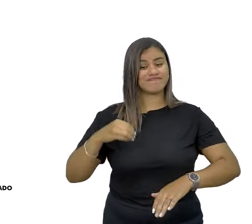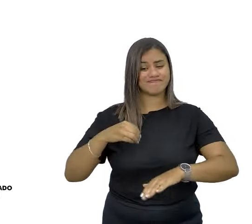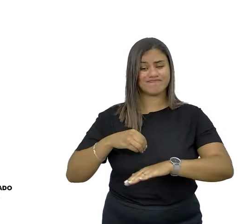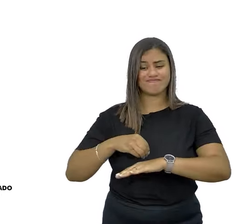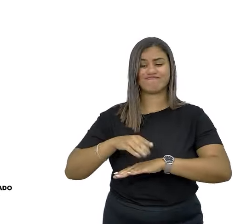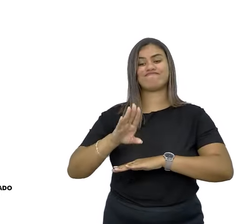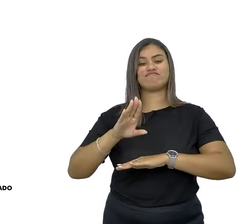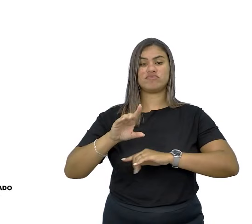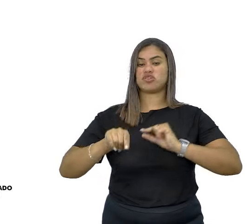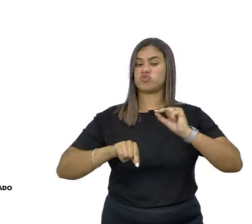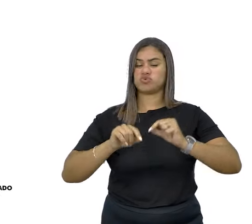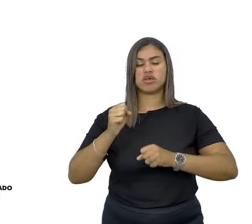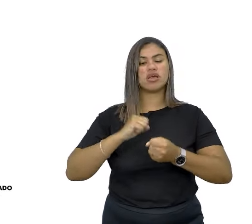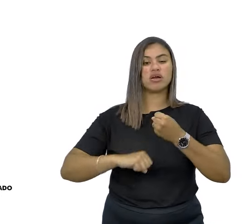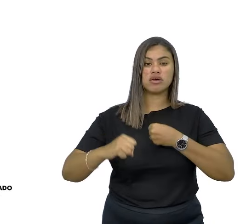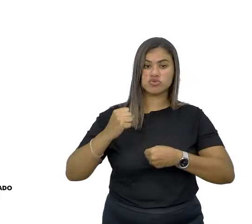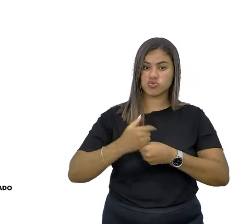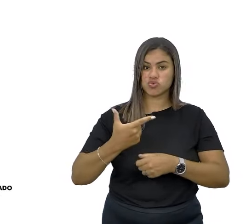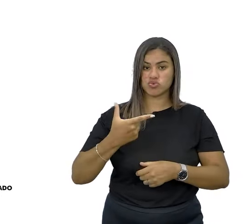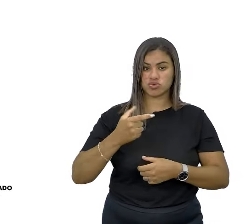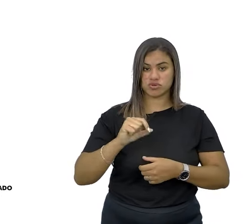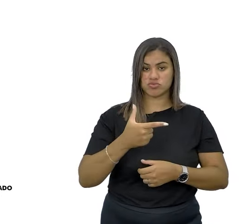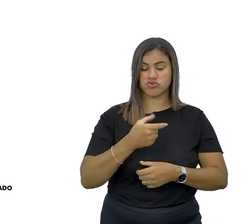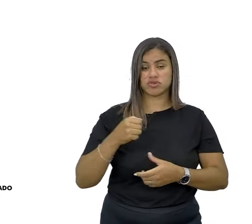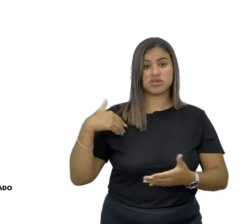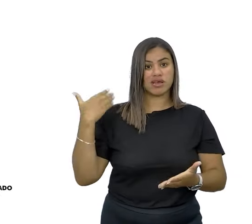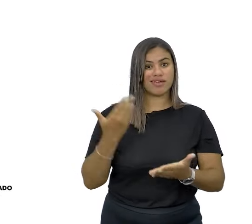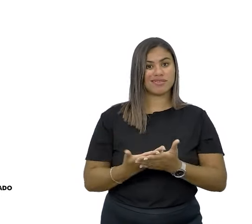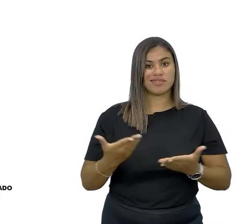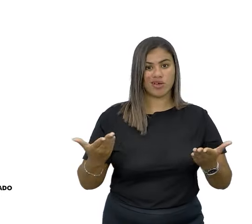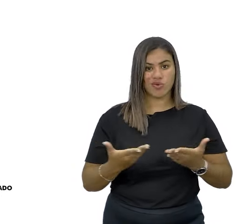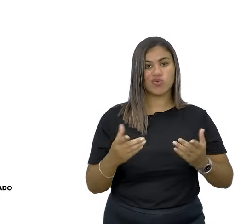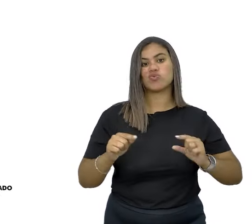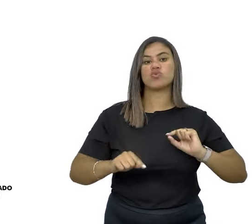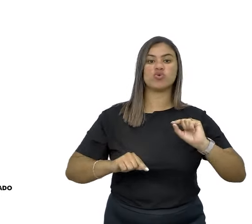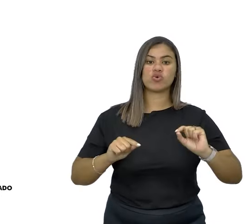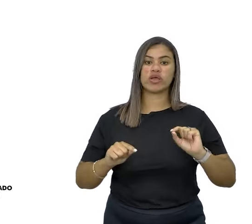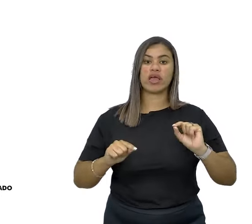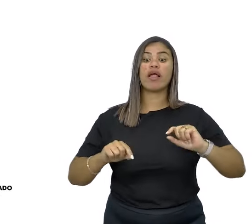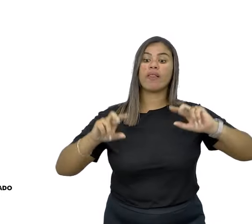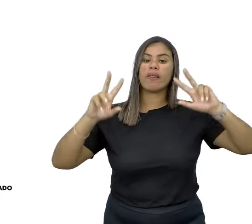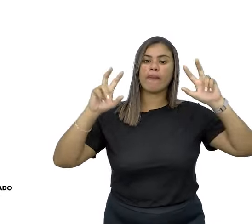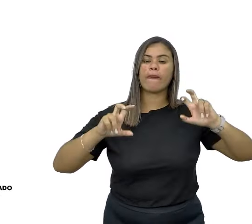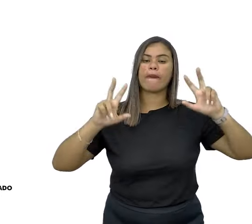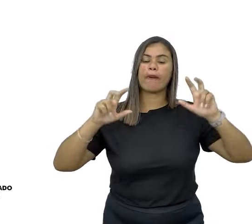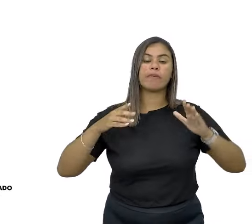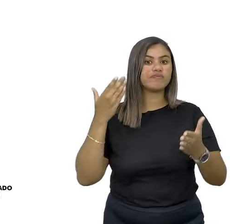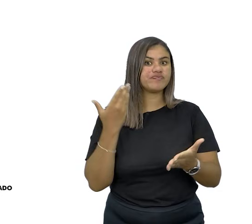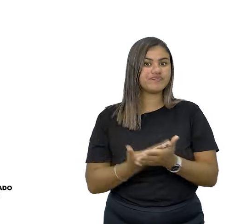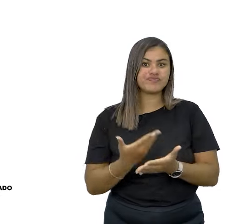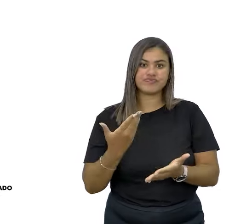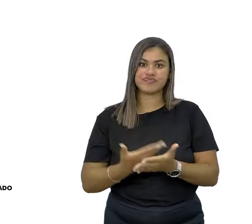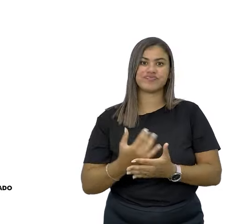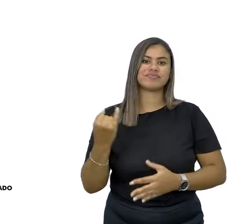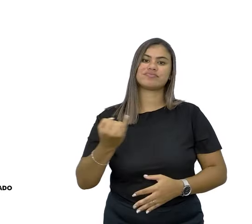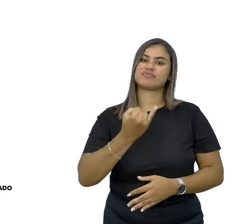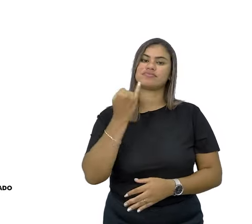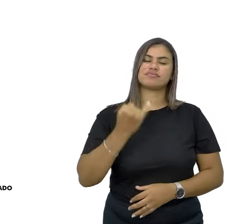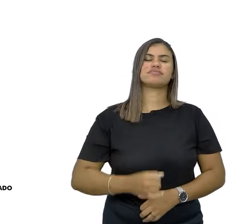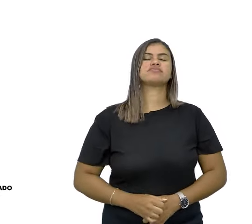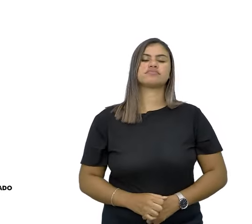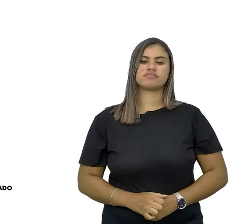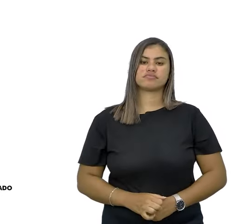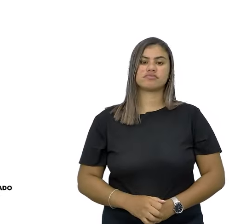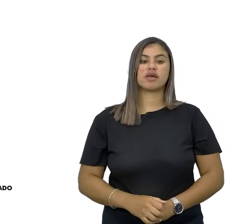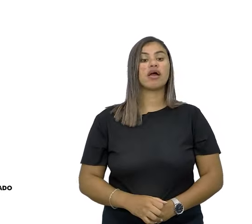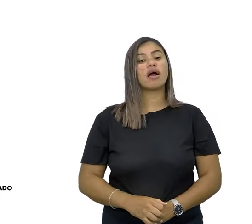as formações de 2021. Explorem também o tema da aula. Explorem essa fala,